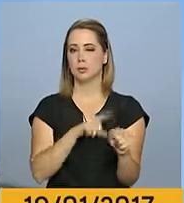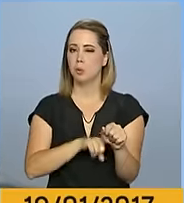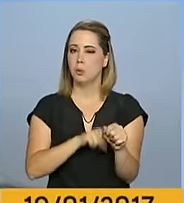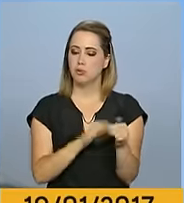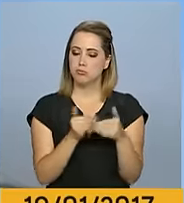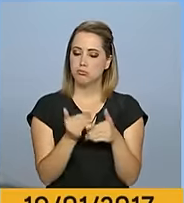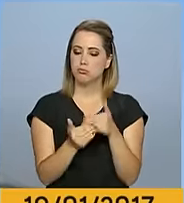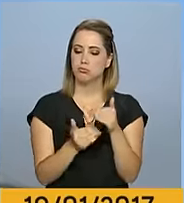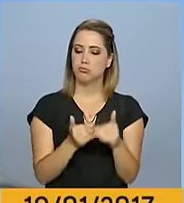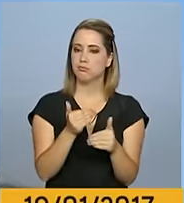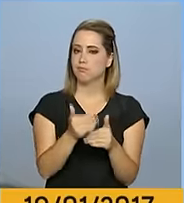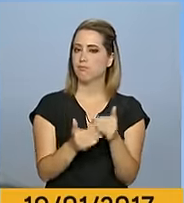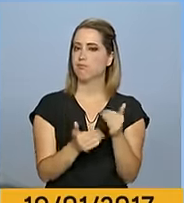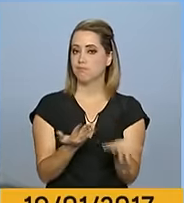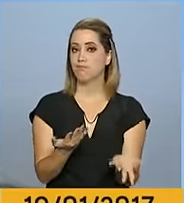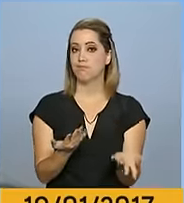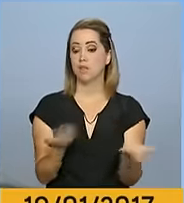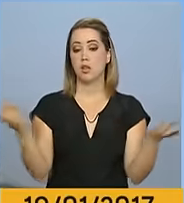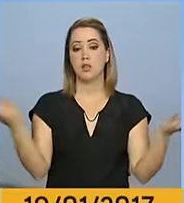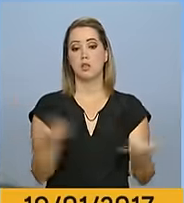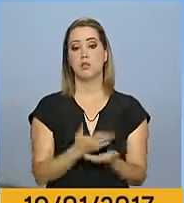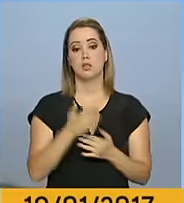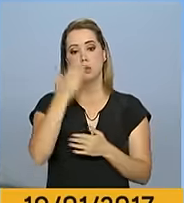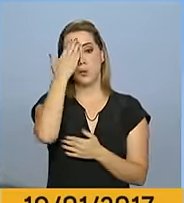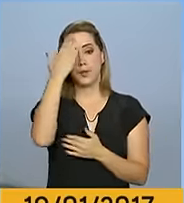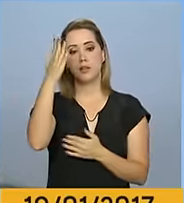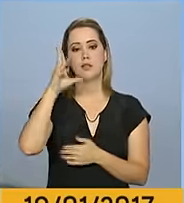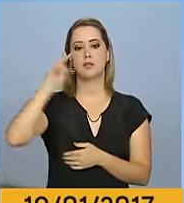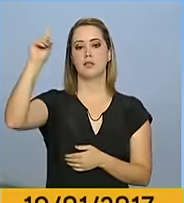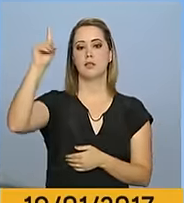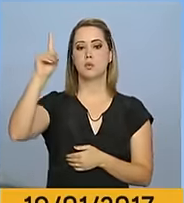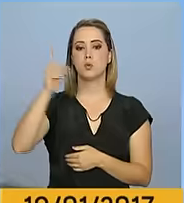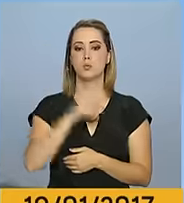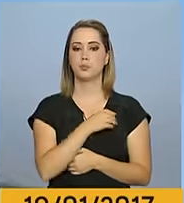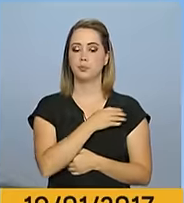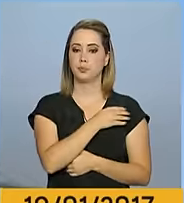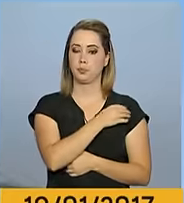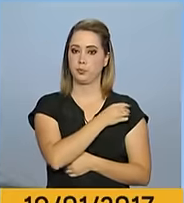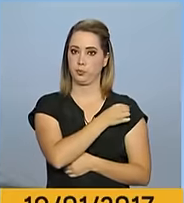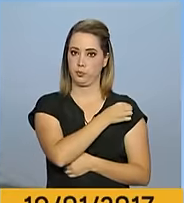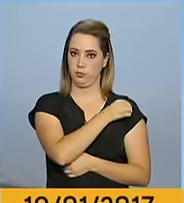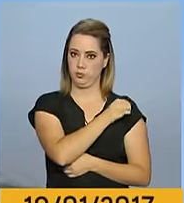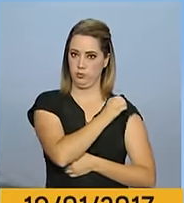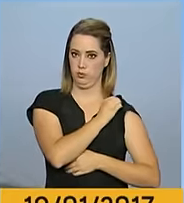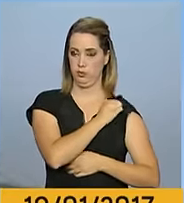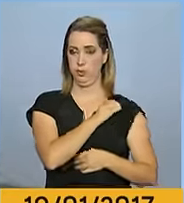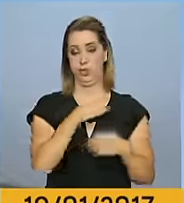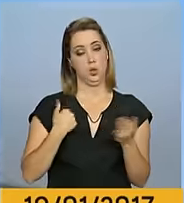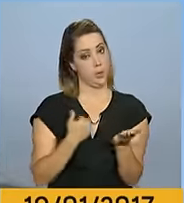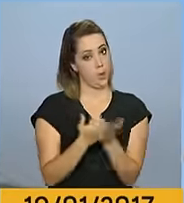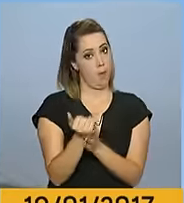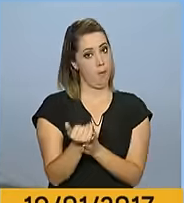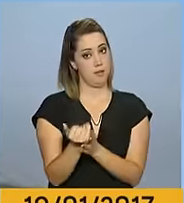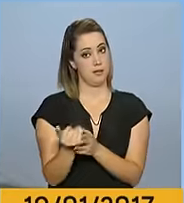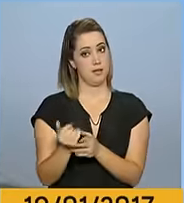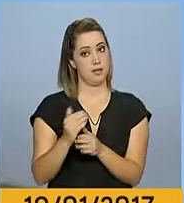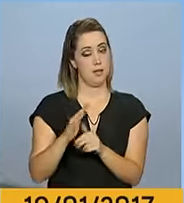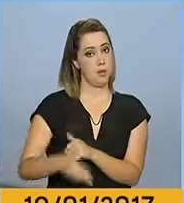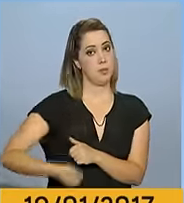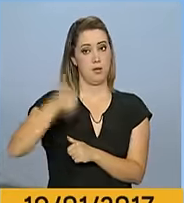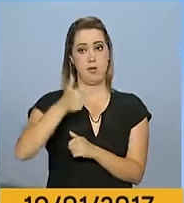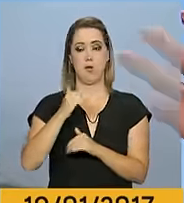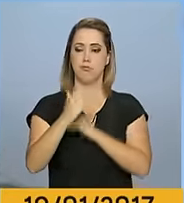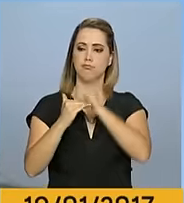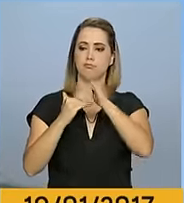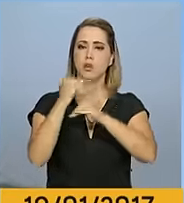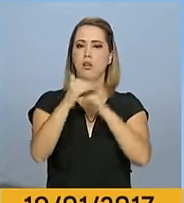que atravessar. E agora, graças a Deus, nós estamos começando a sair da recessão. Convenhamos, meus amigos,